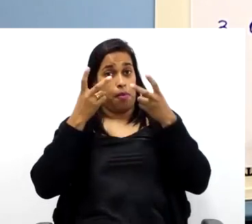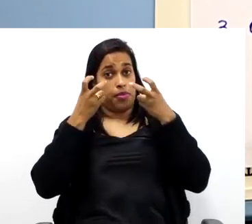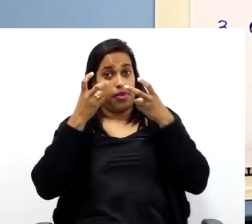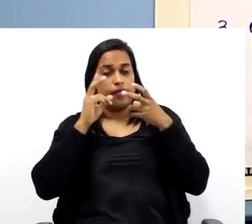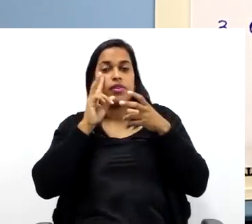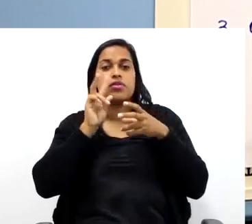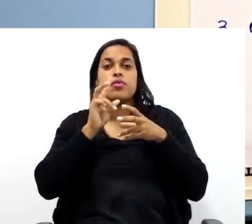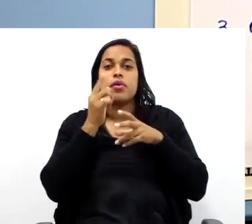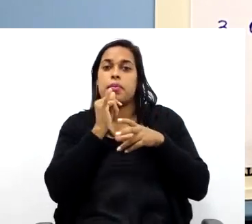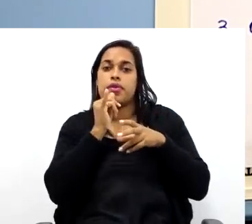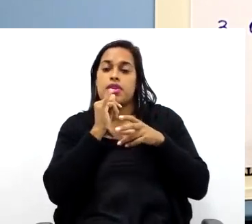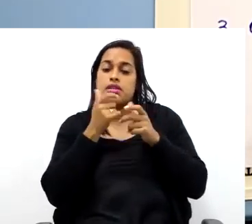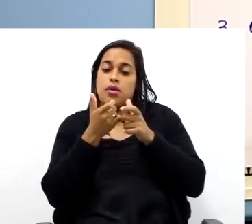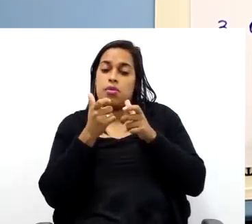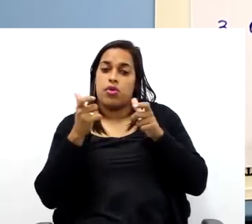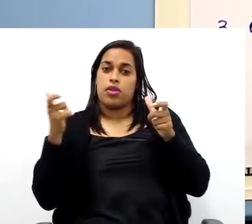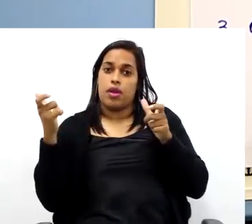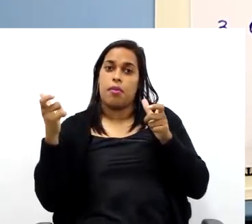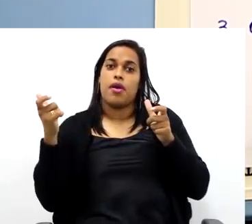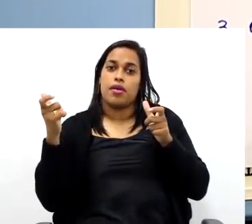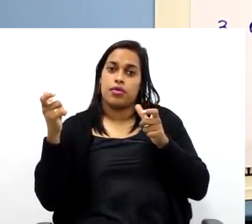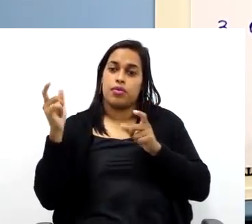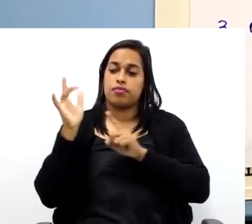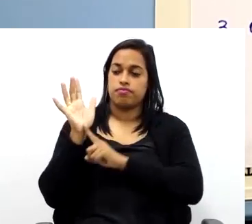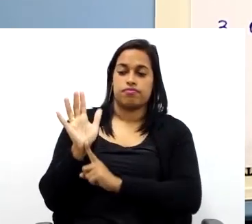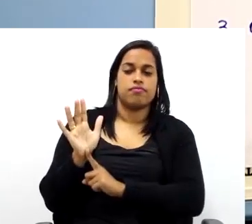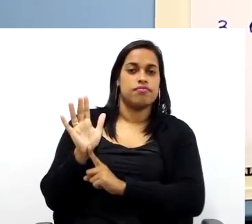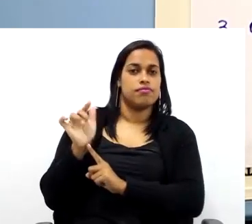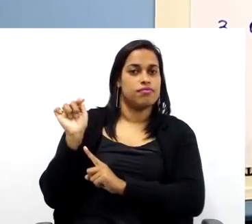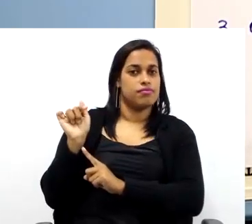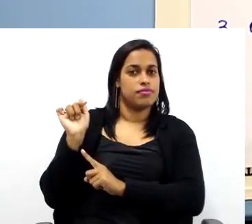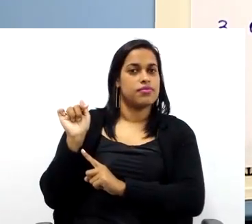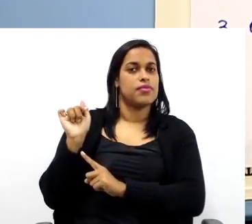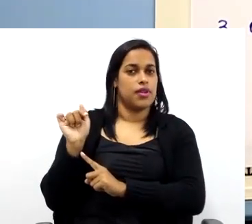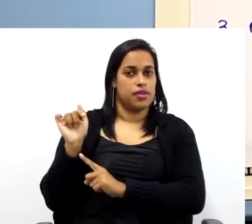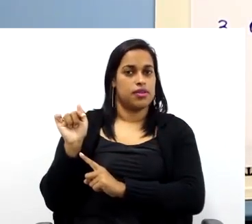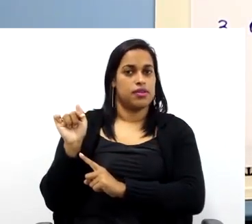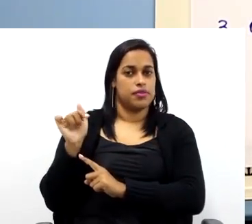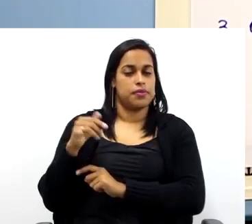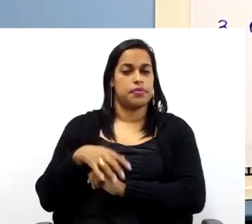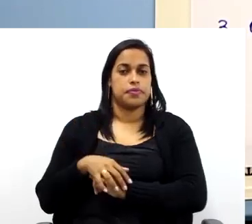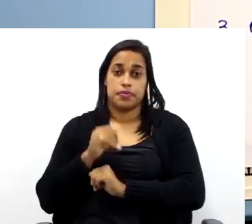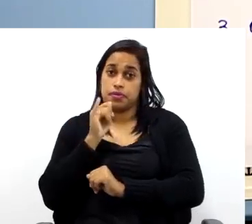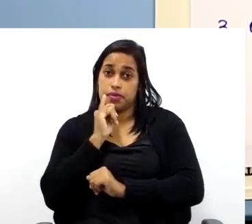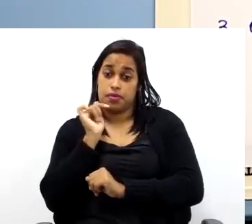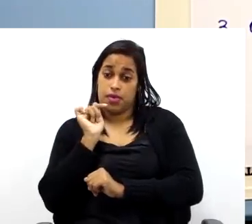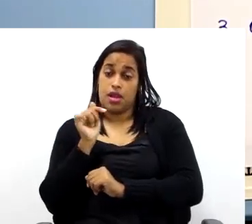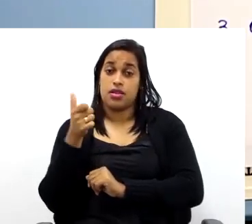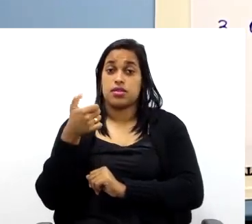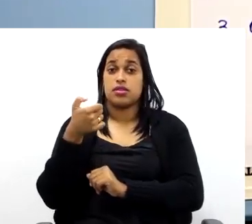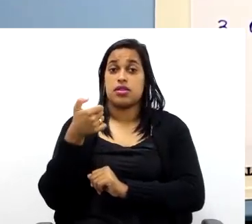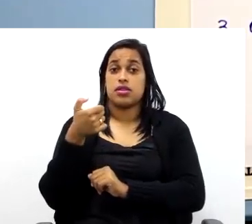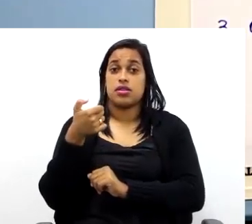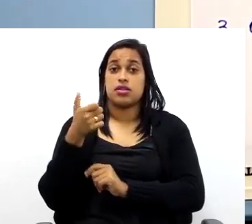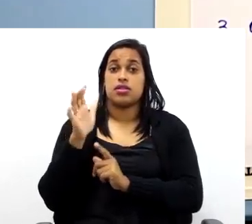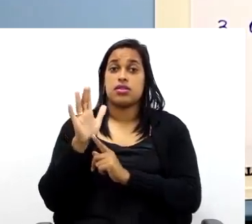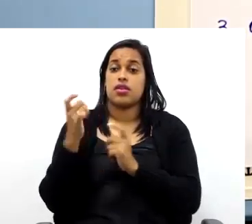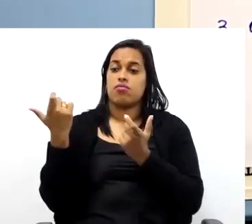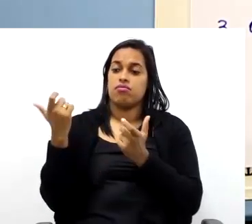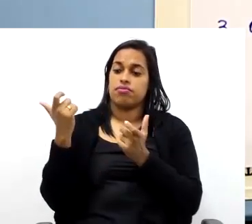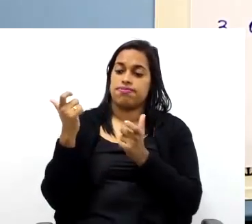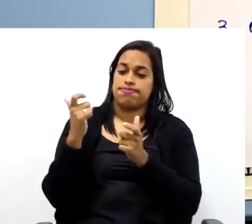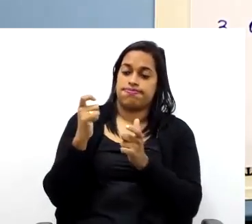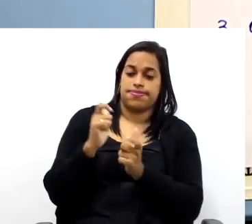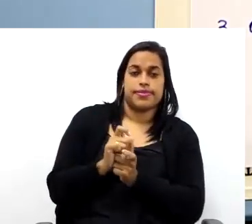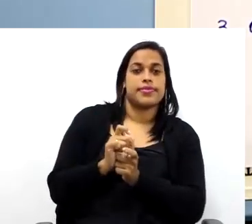de tamanho dessa caneta é isso. Então, a caneta vai aparecer com uma medida reduzida.